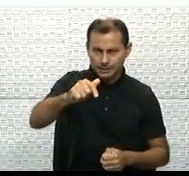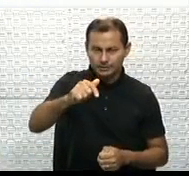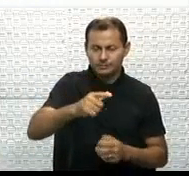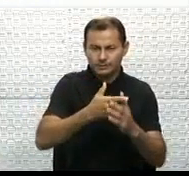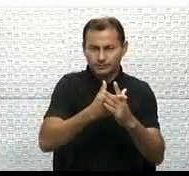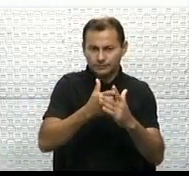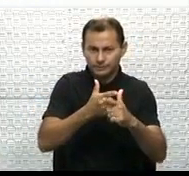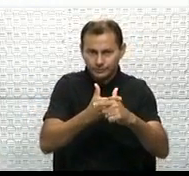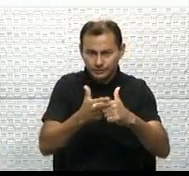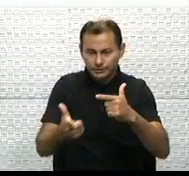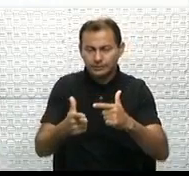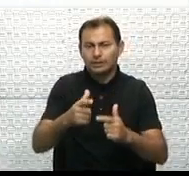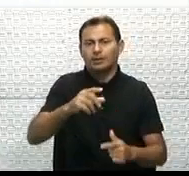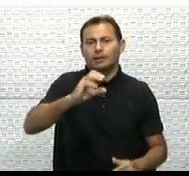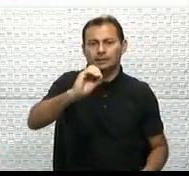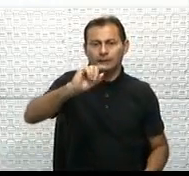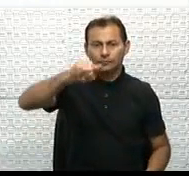0,707 dividido por